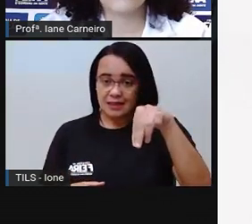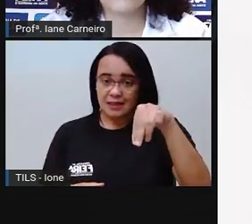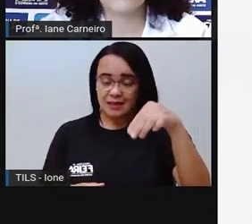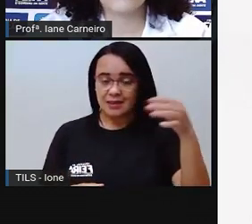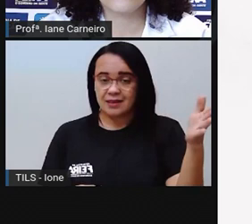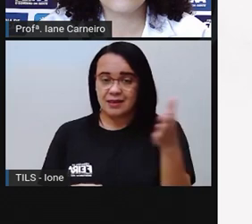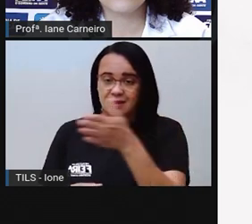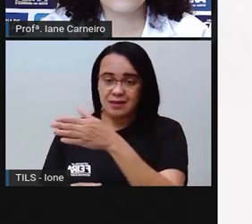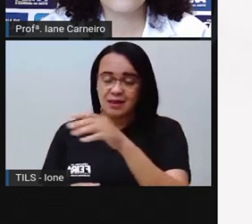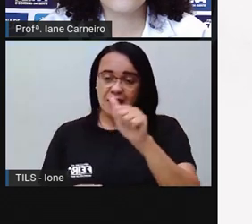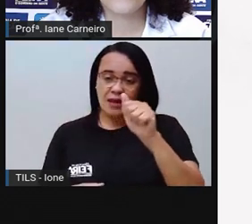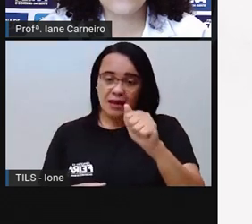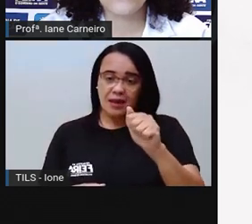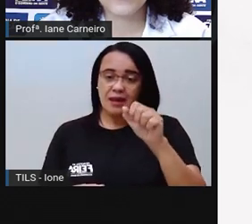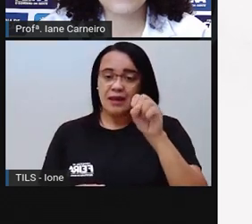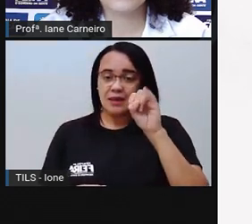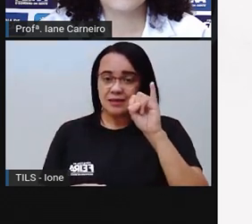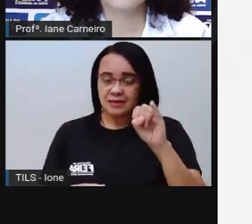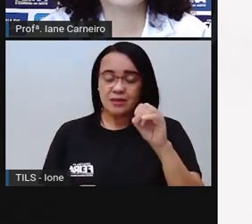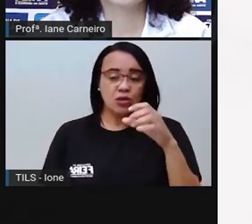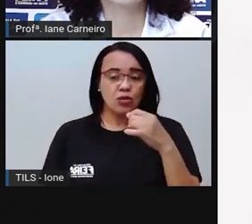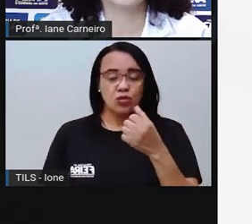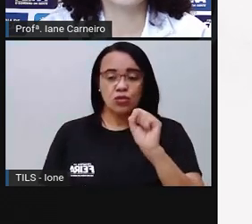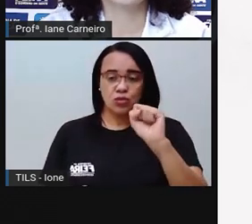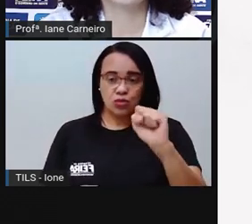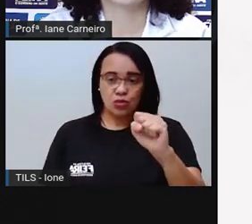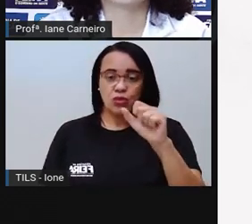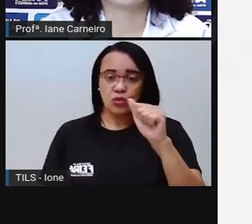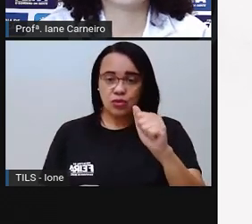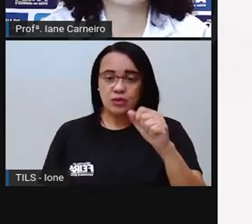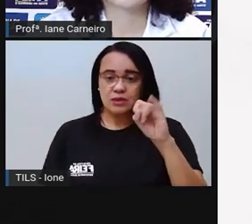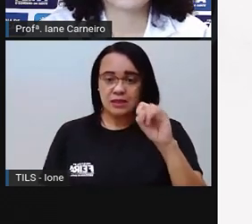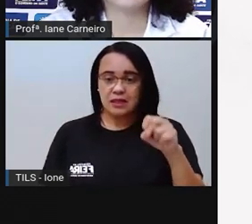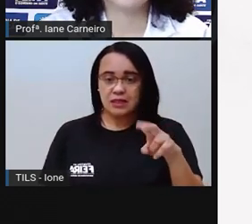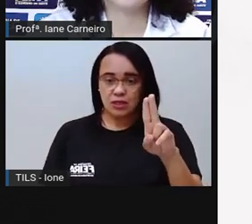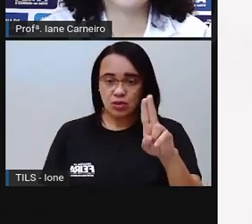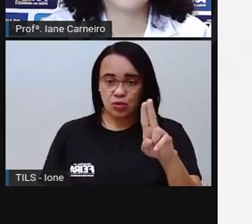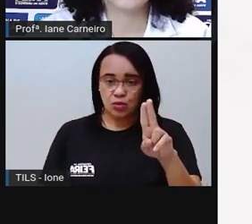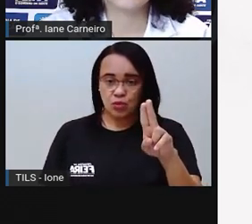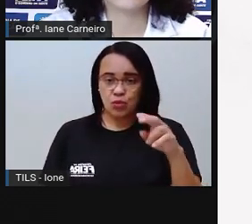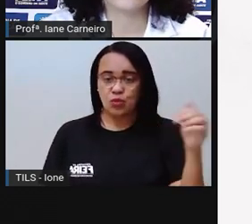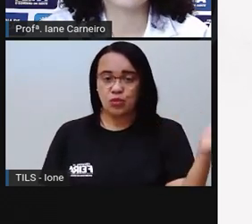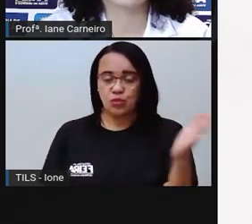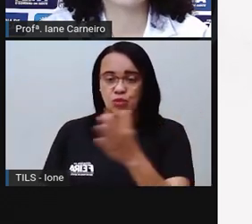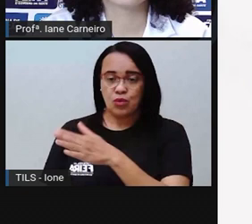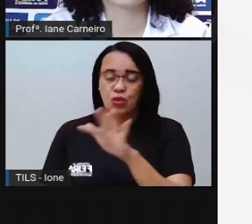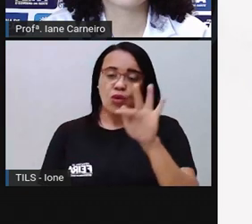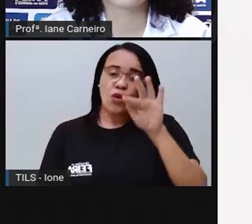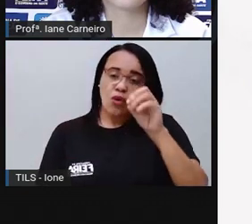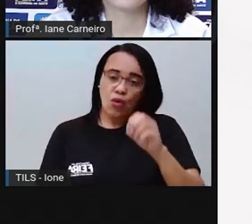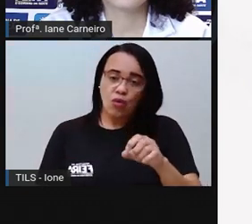saiu foi tu. Quem saiu foi tu.